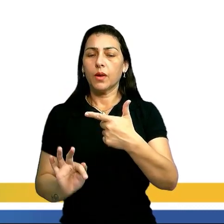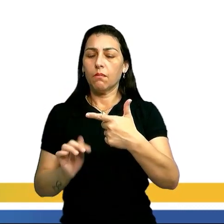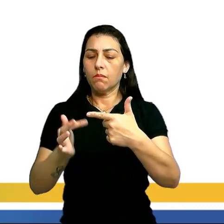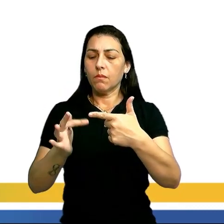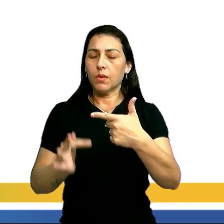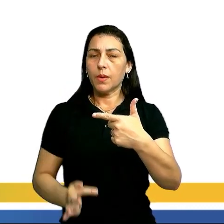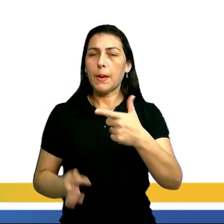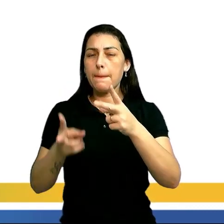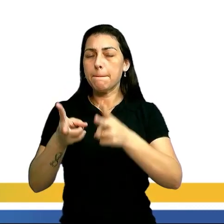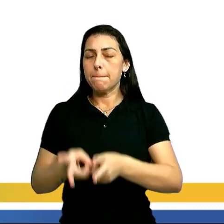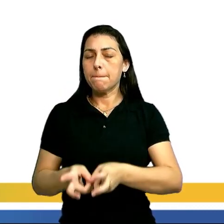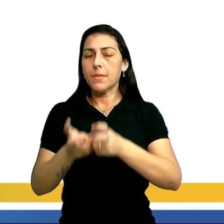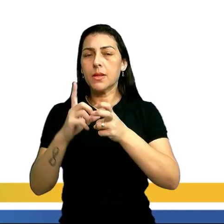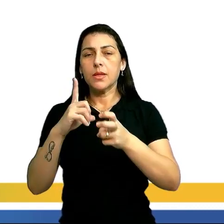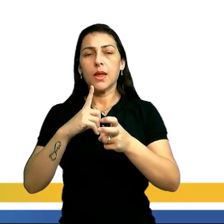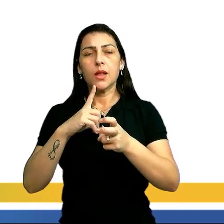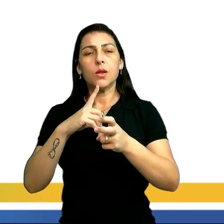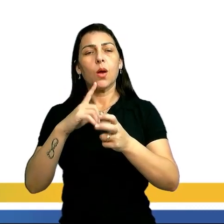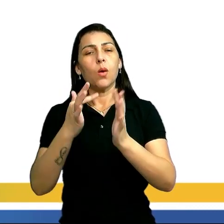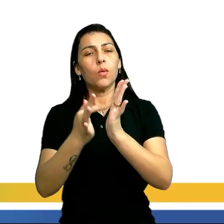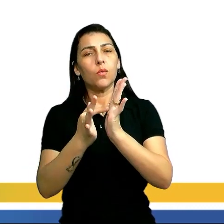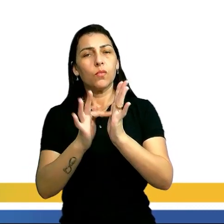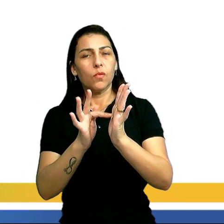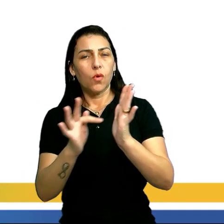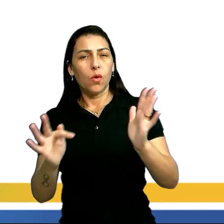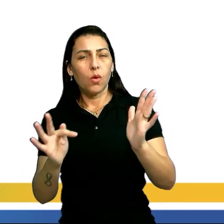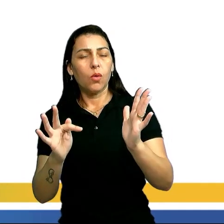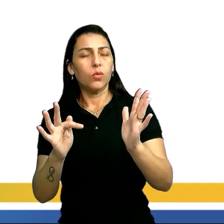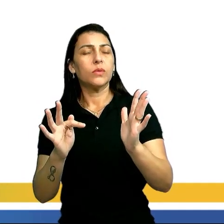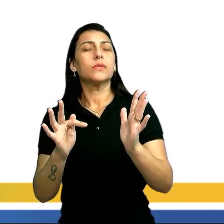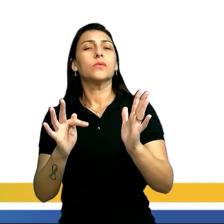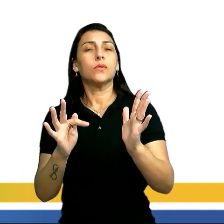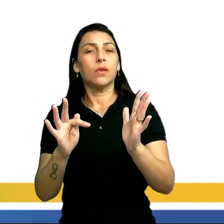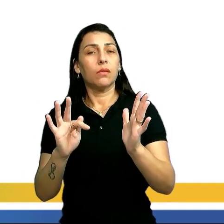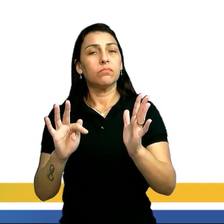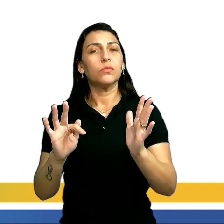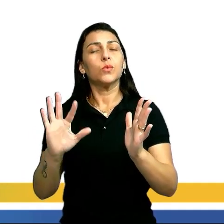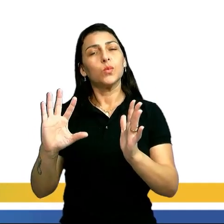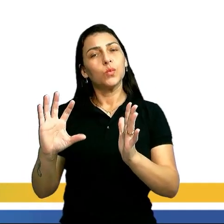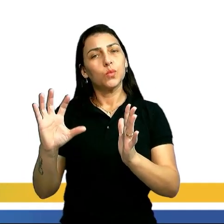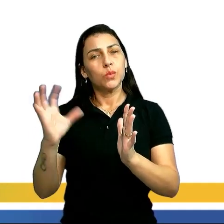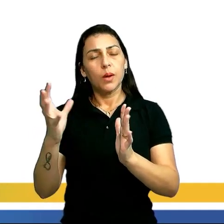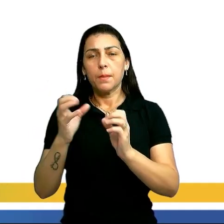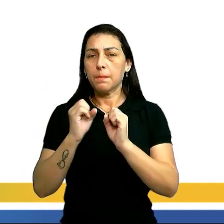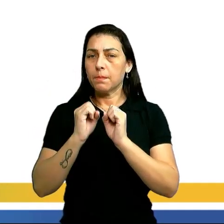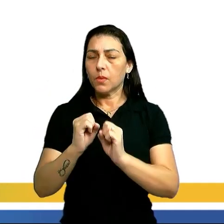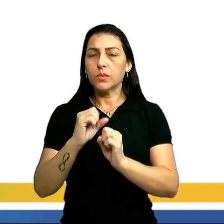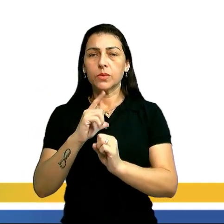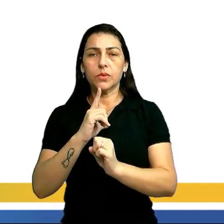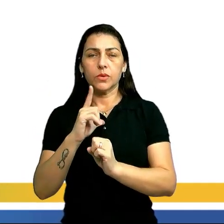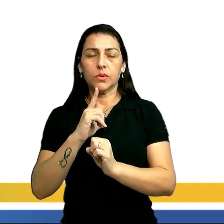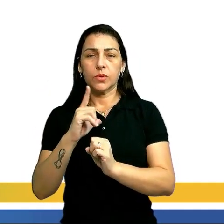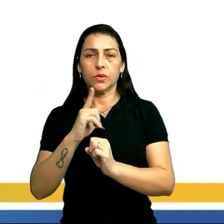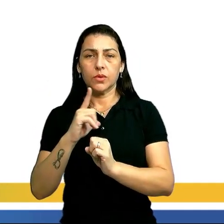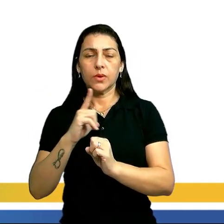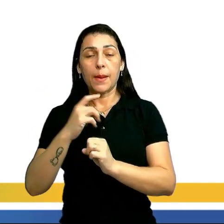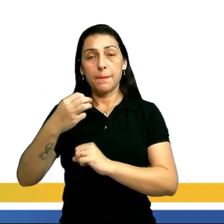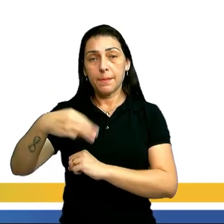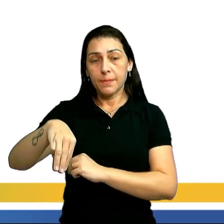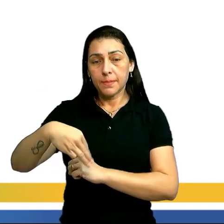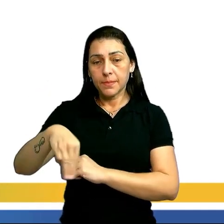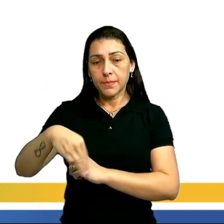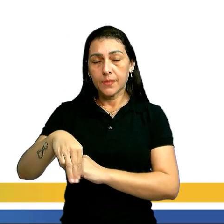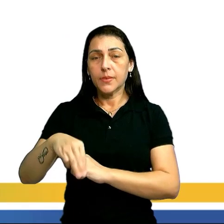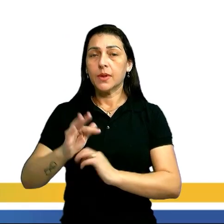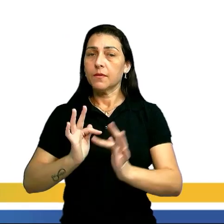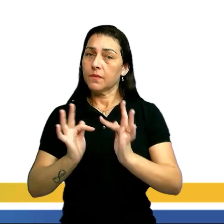tem todo tipo de fórmula, ou seja, qualquer situação que ela pode se envolver no campo da